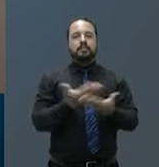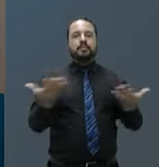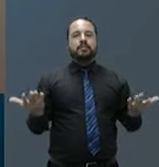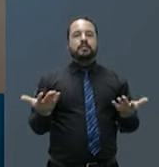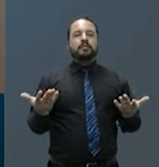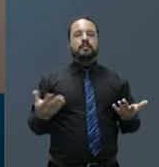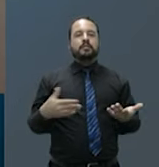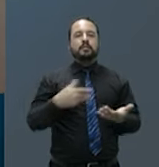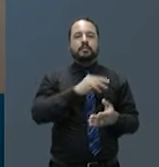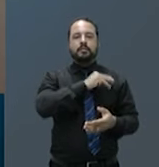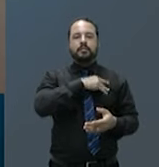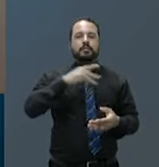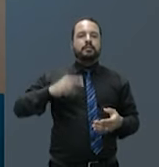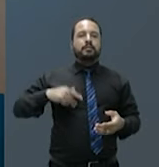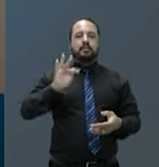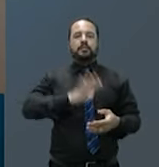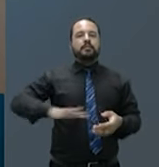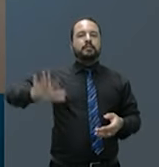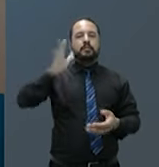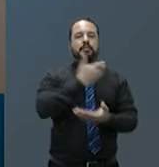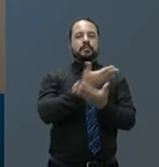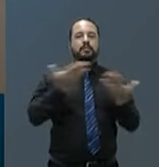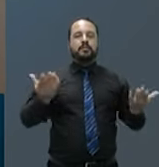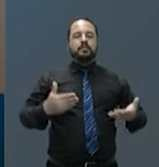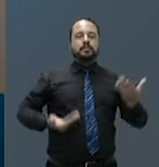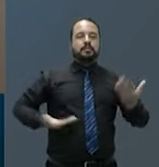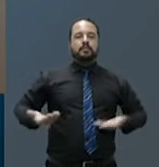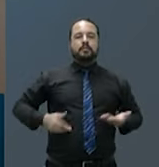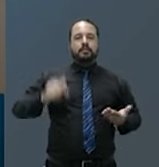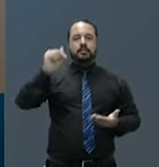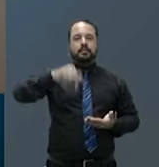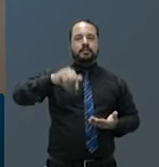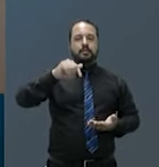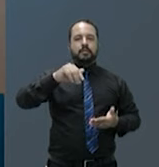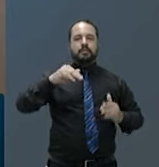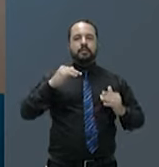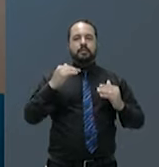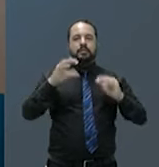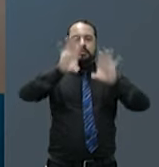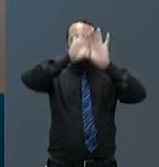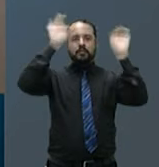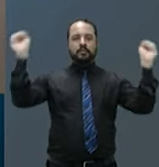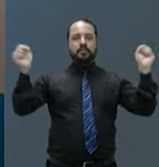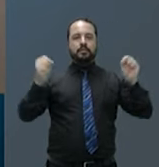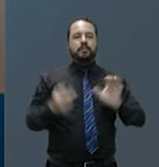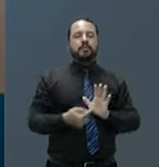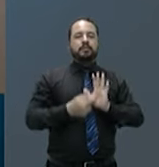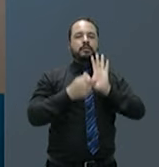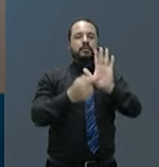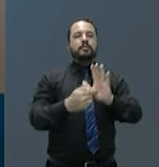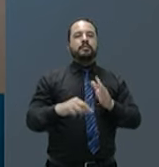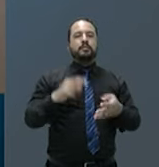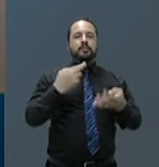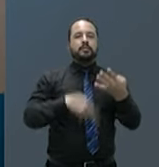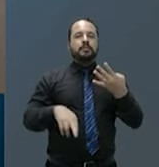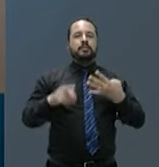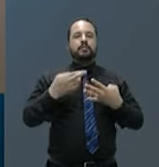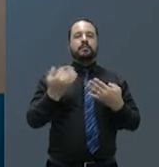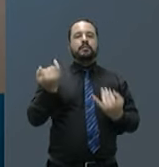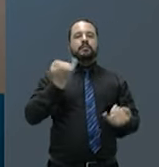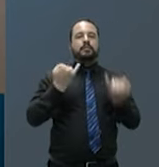representante do Ministério Público Federal, senhores e senhoras servidores da Casa. A matéria posta é de negada repercussão e interesse dos